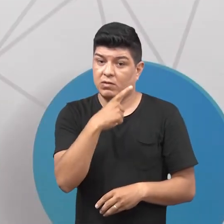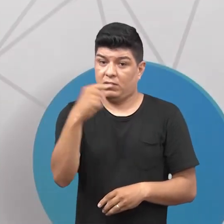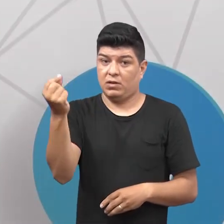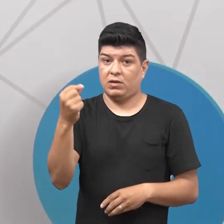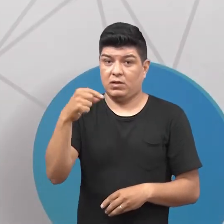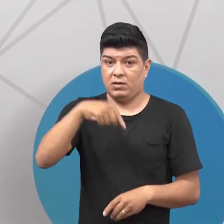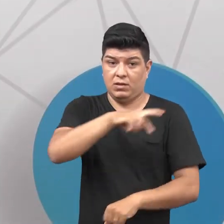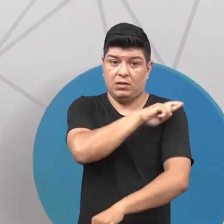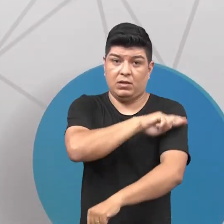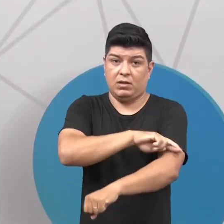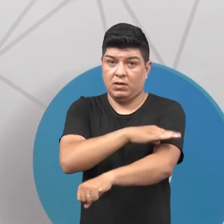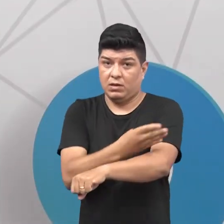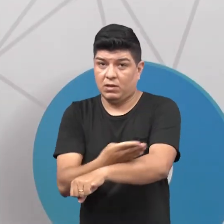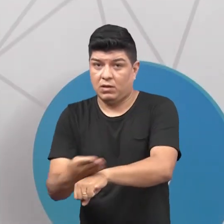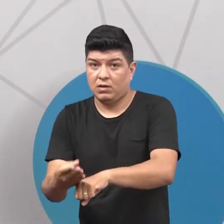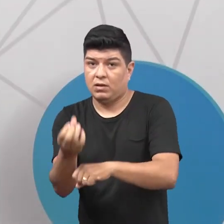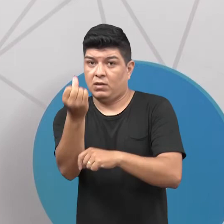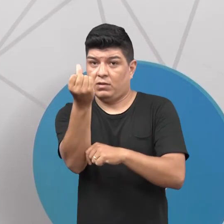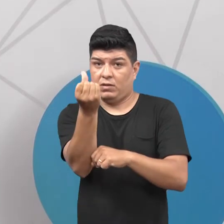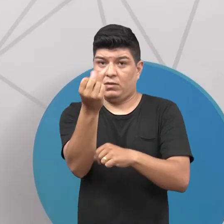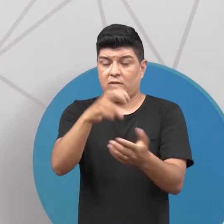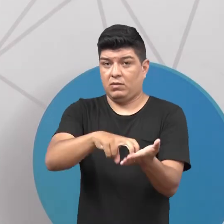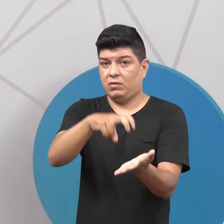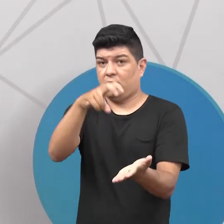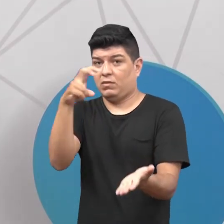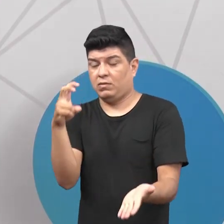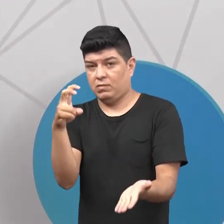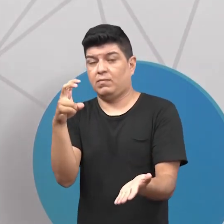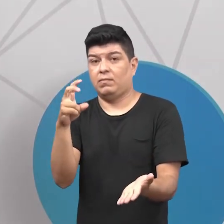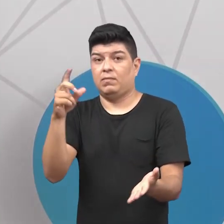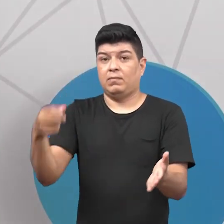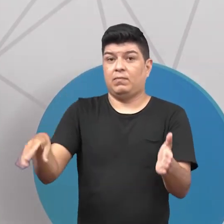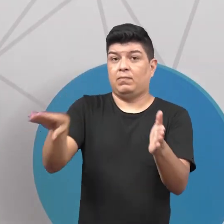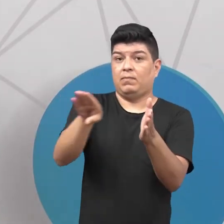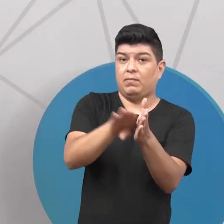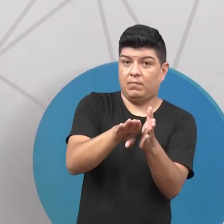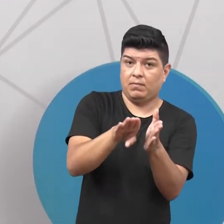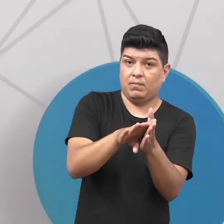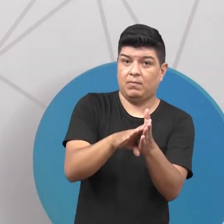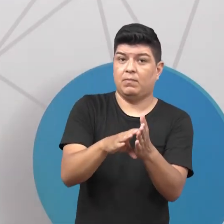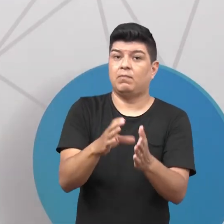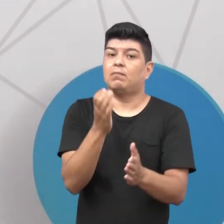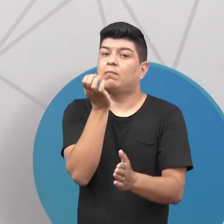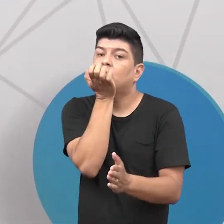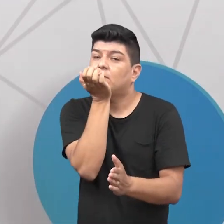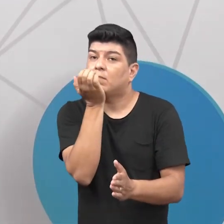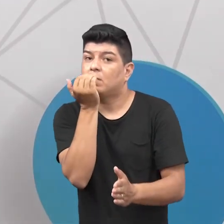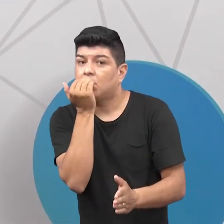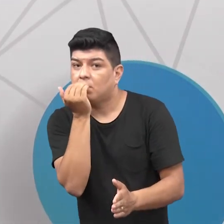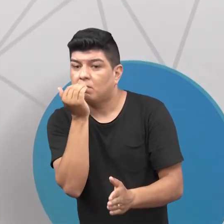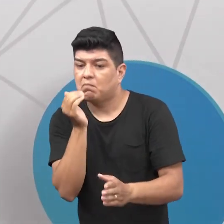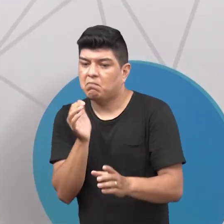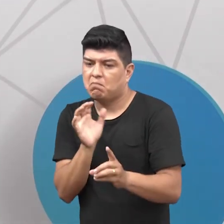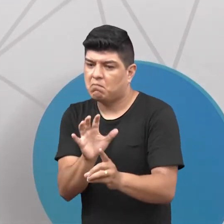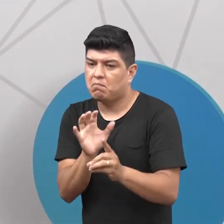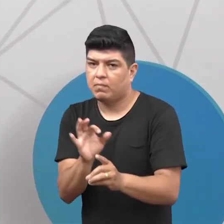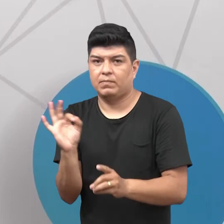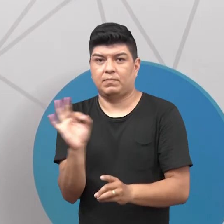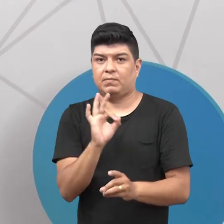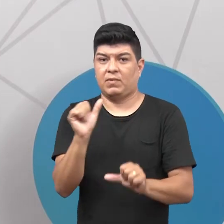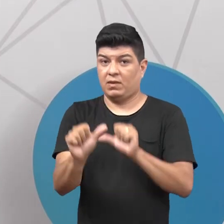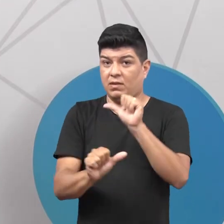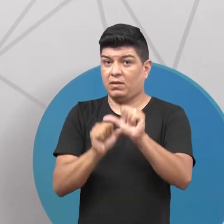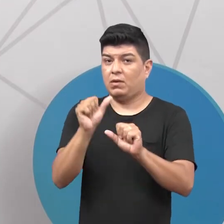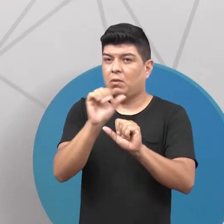às 6 horas da manhã, 50 horas depois ela chega na cidade de Boca do Acre, sem precisar ninguém empurrar ela. Ela muda para